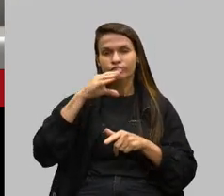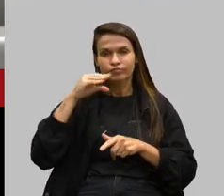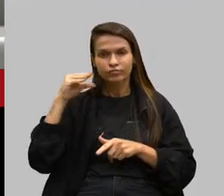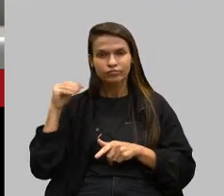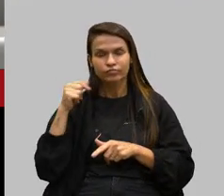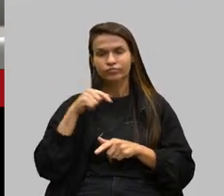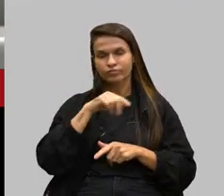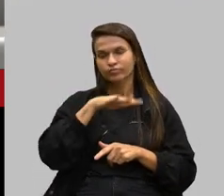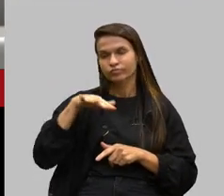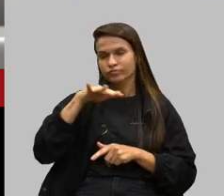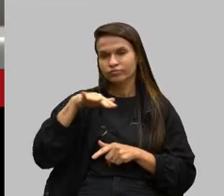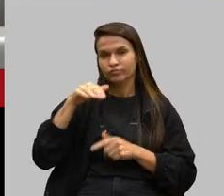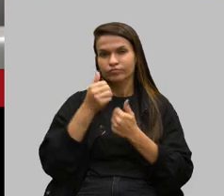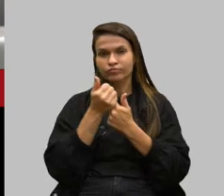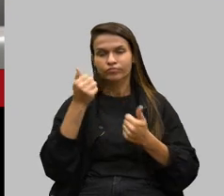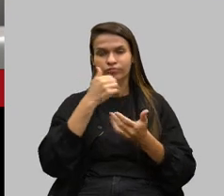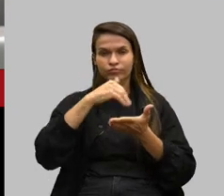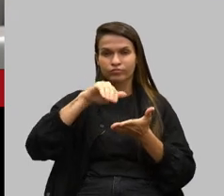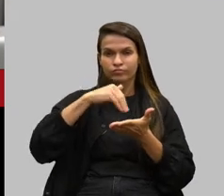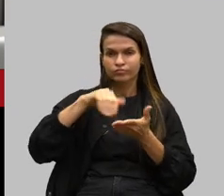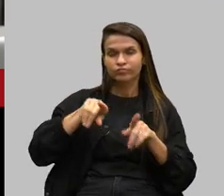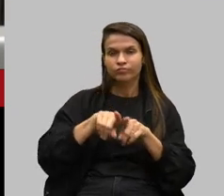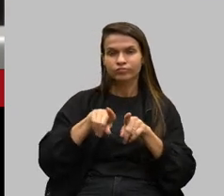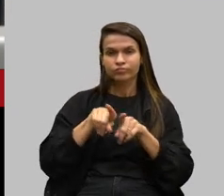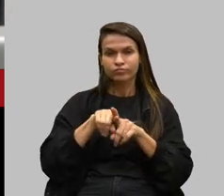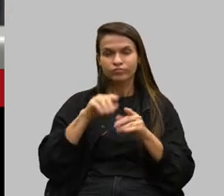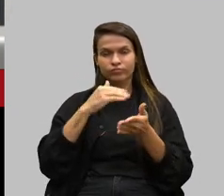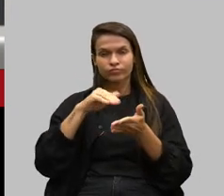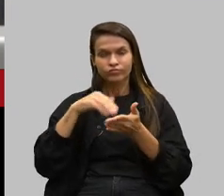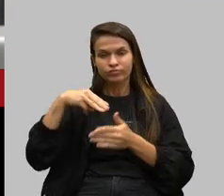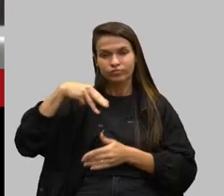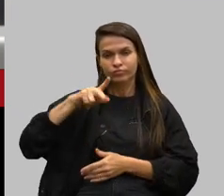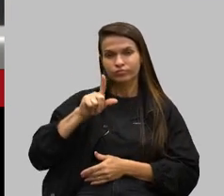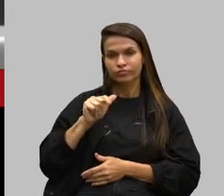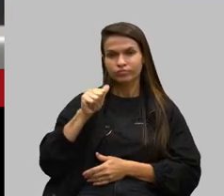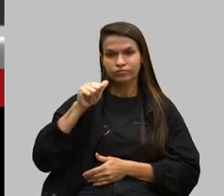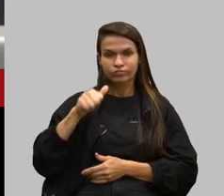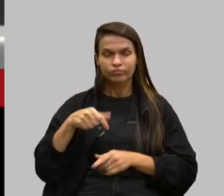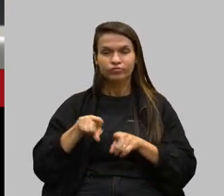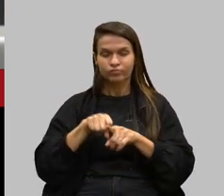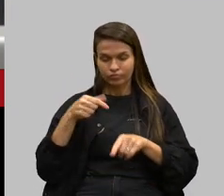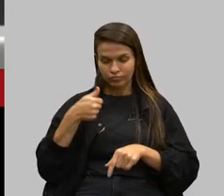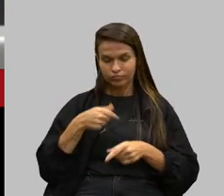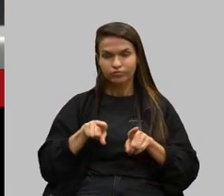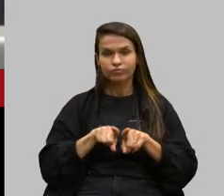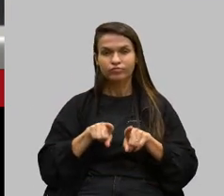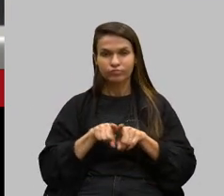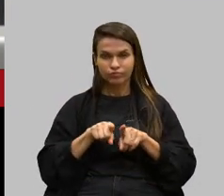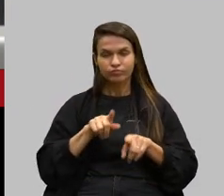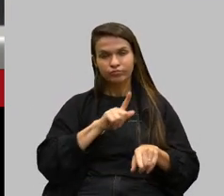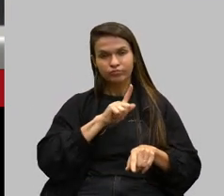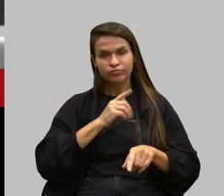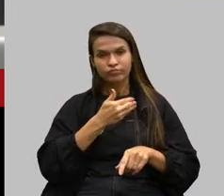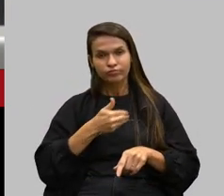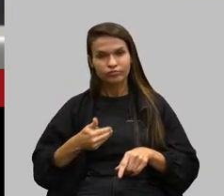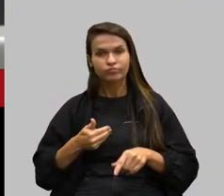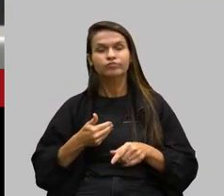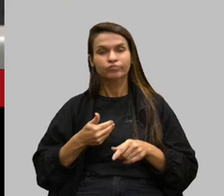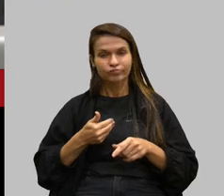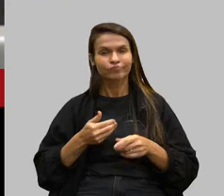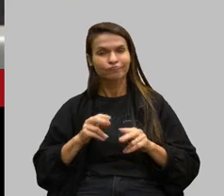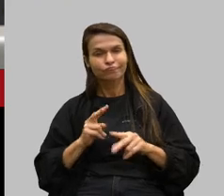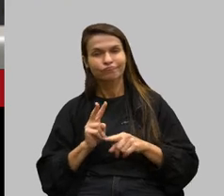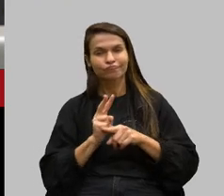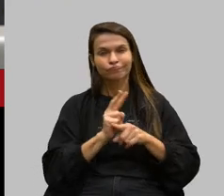nossos subsecretários minha secretária adjunta Mila que assim como eu também tá lá no governo hoje emprestada por esta